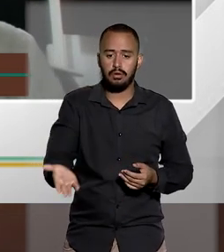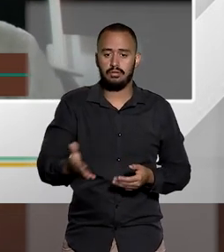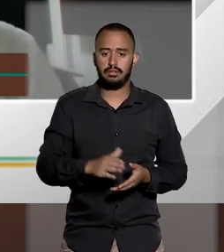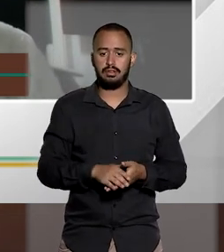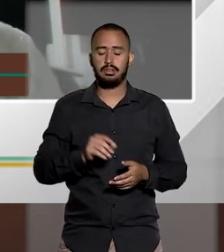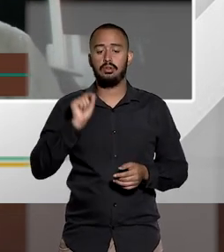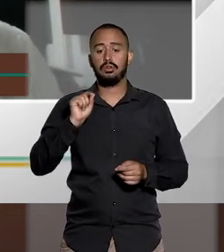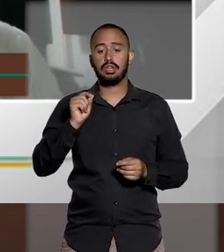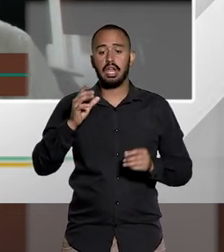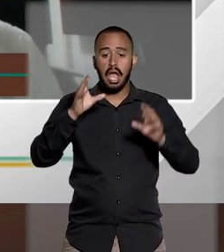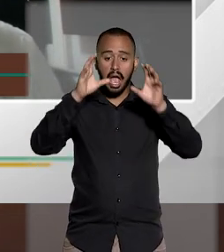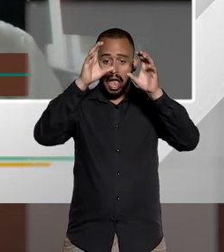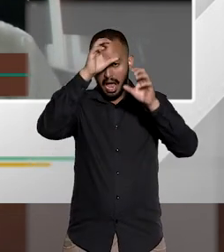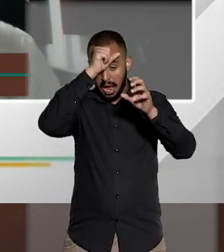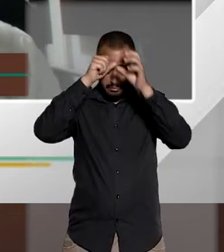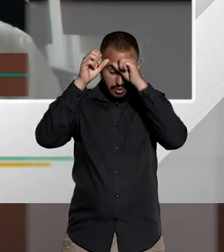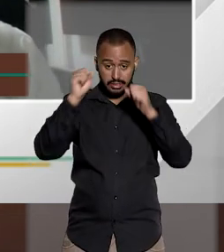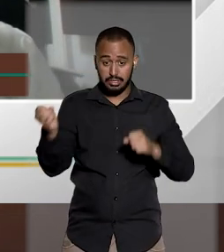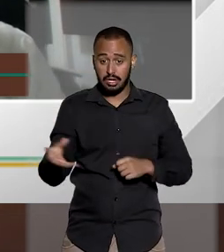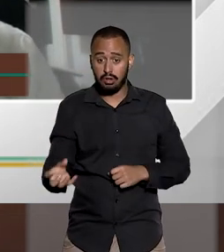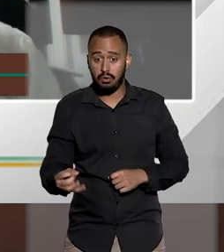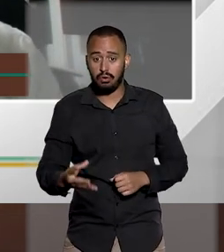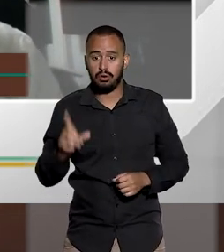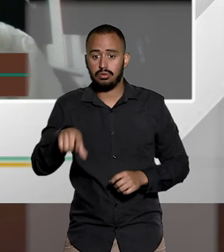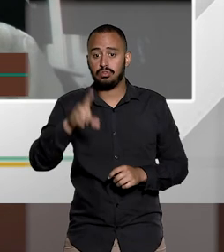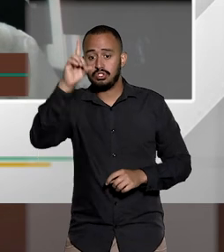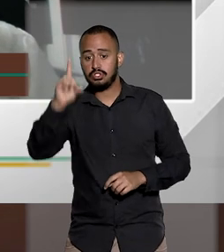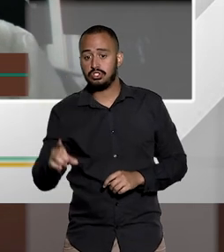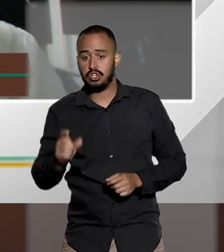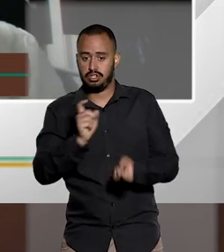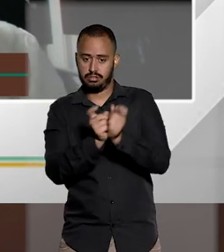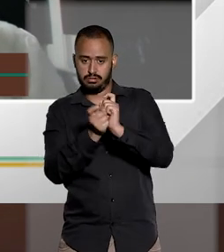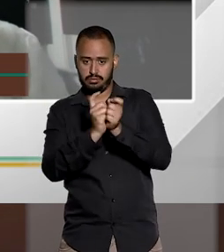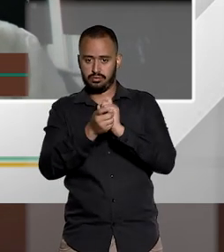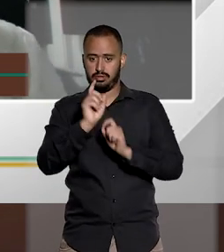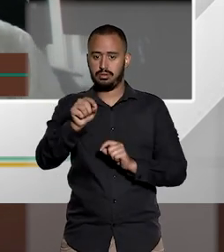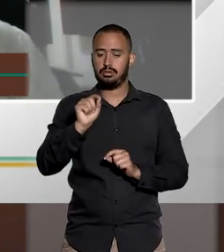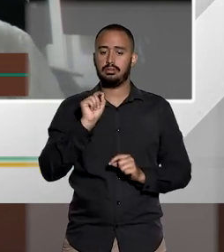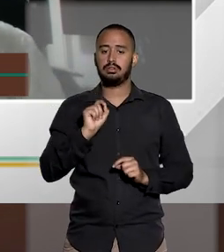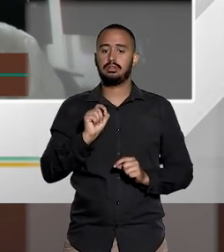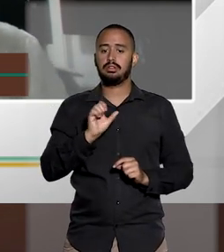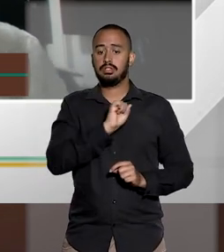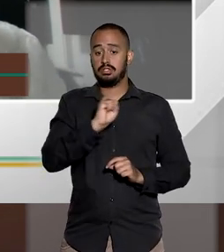gente aprende tradicionalmente no direito administrativo,